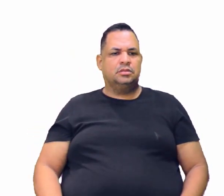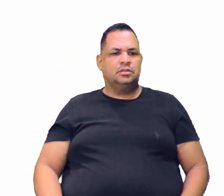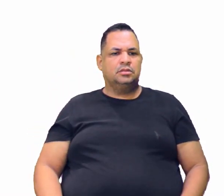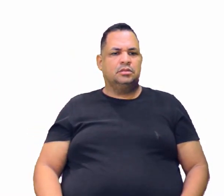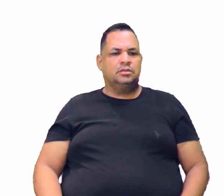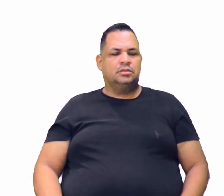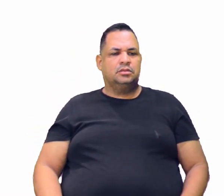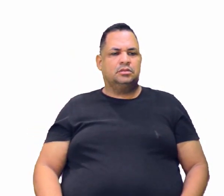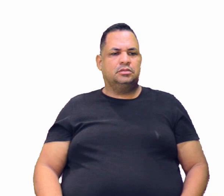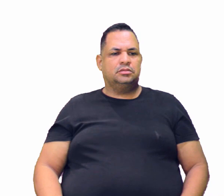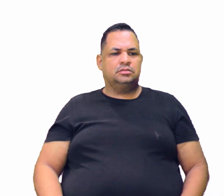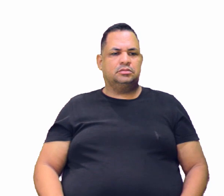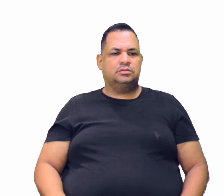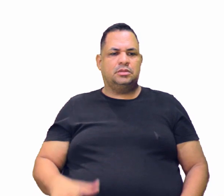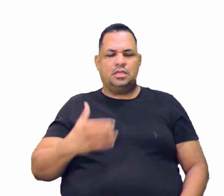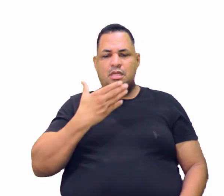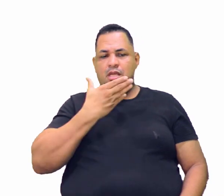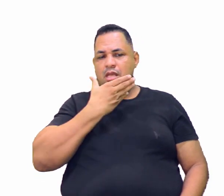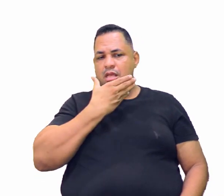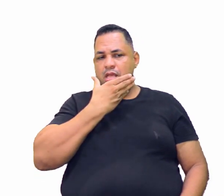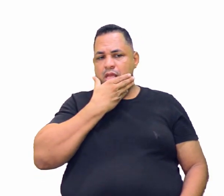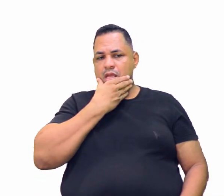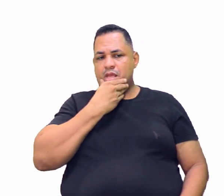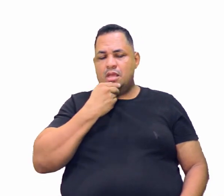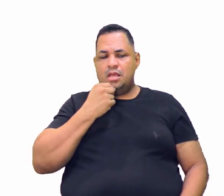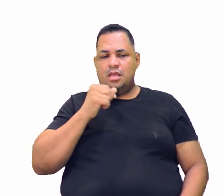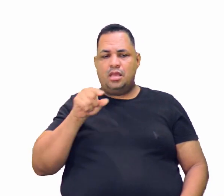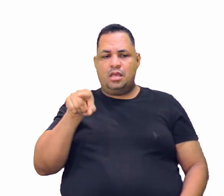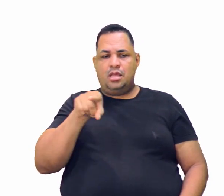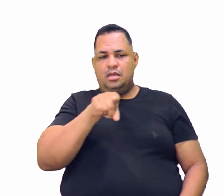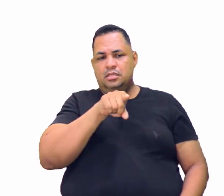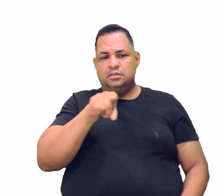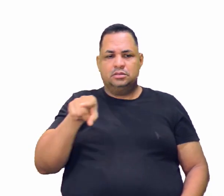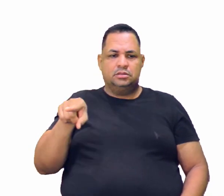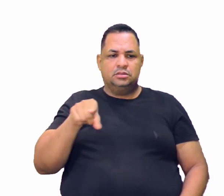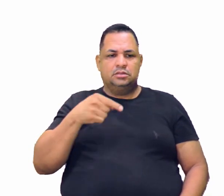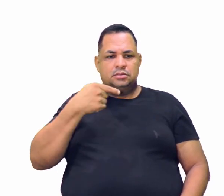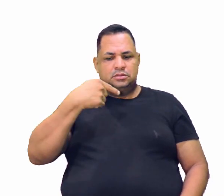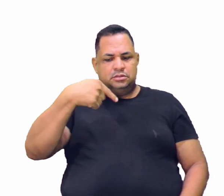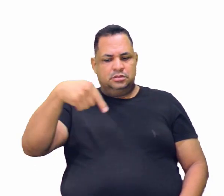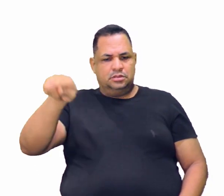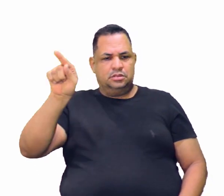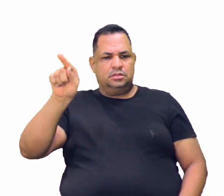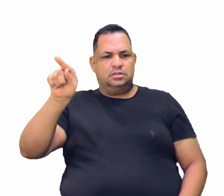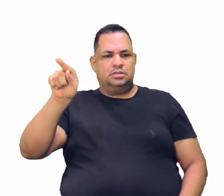Eles saíram sós. Aí você vai. Eles